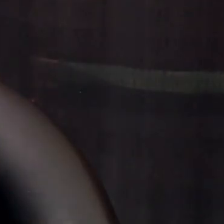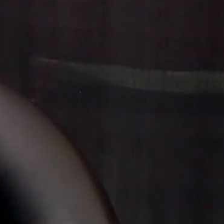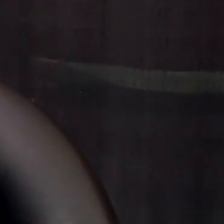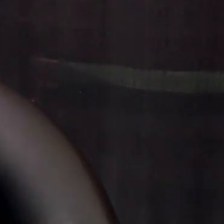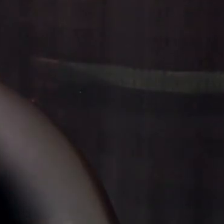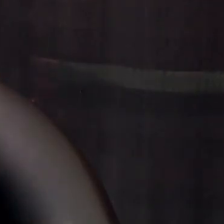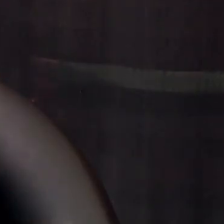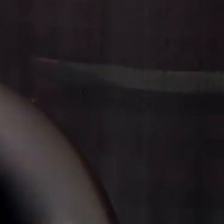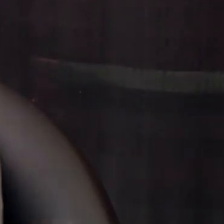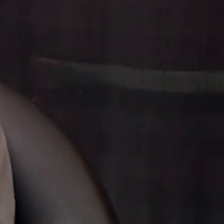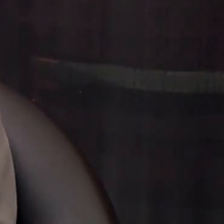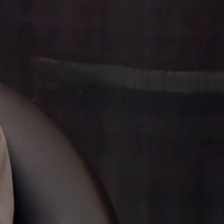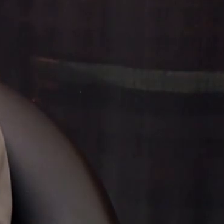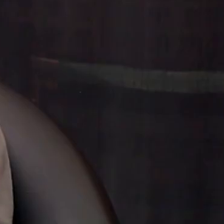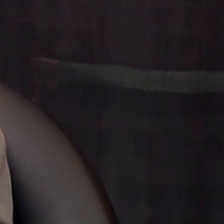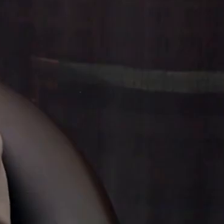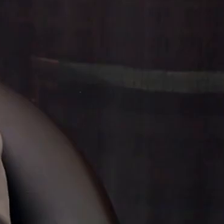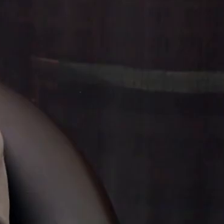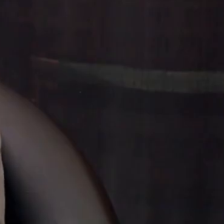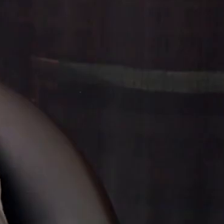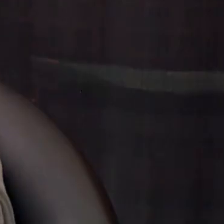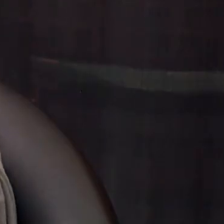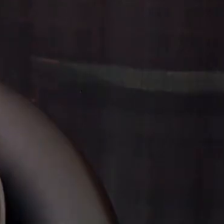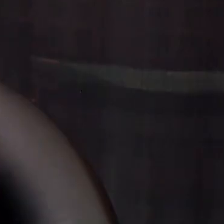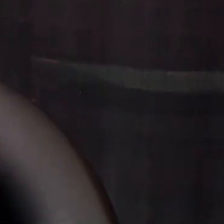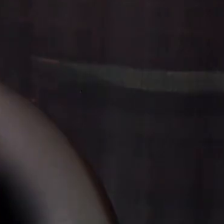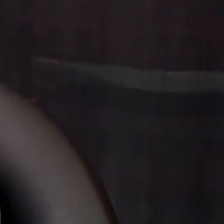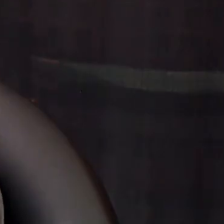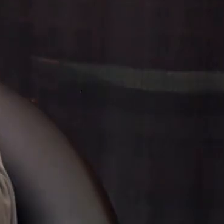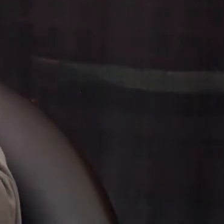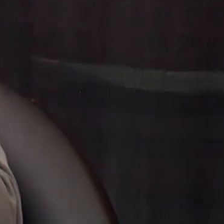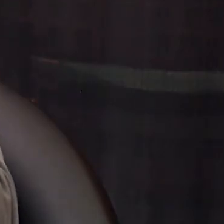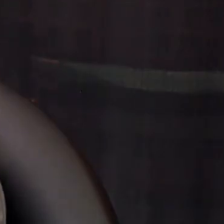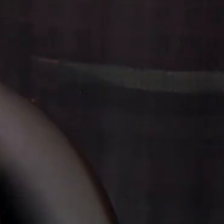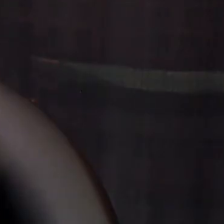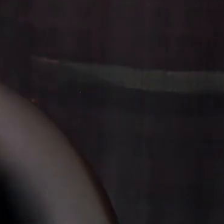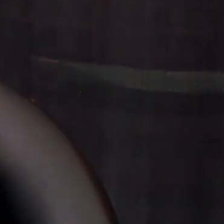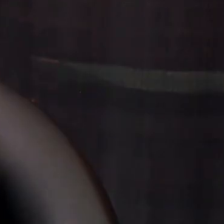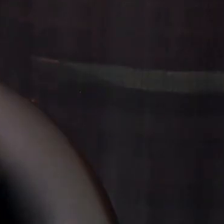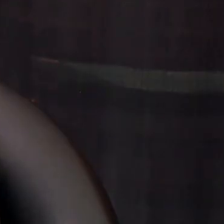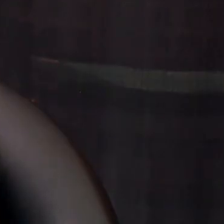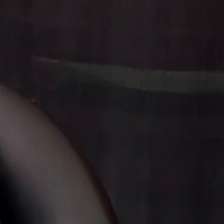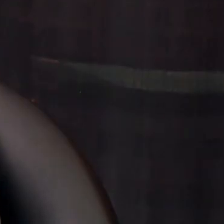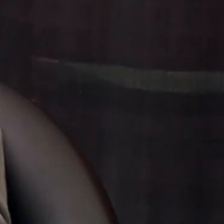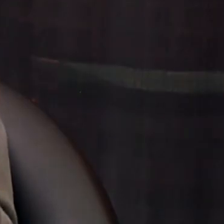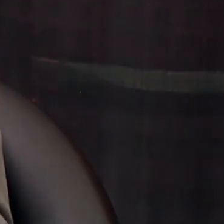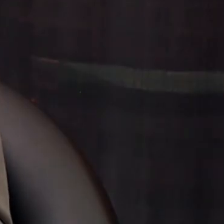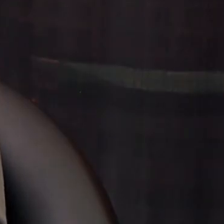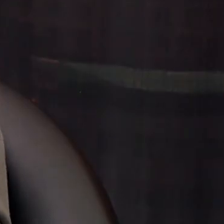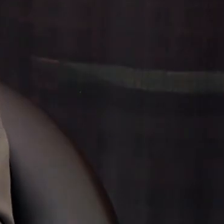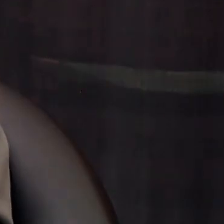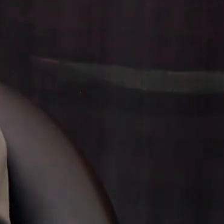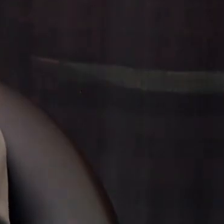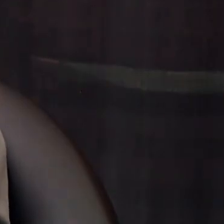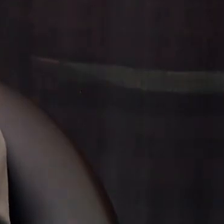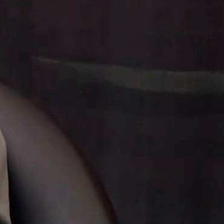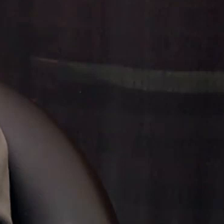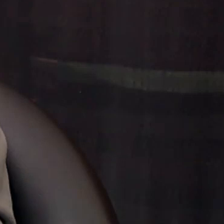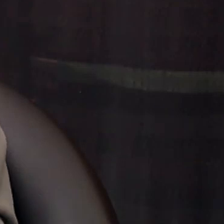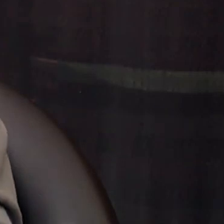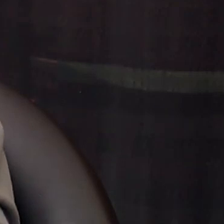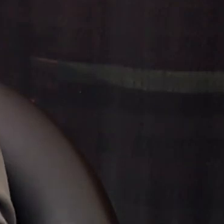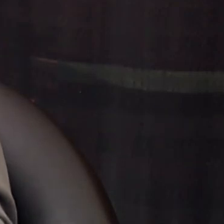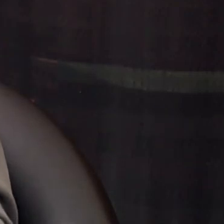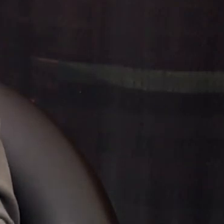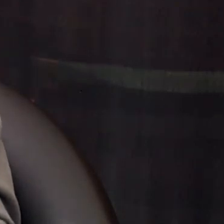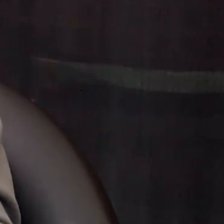preciso desse trabalho. Só que ao mesmo tempo, quanto mais você vai cedendo e se moldando aos abusos, mais você vai sendo desvalorizado. Porque